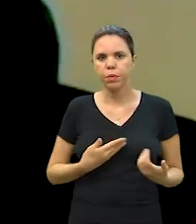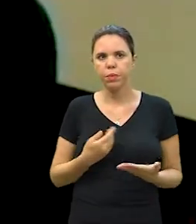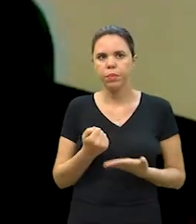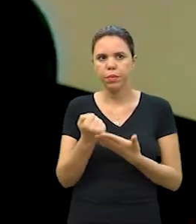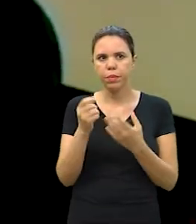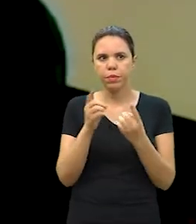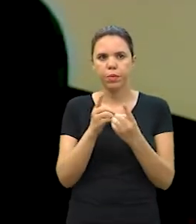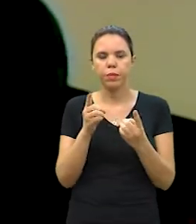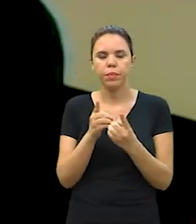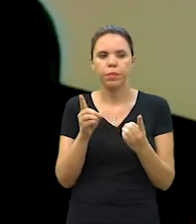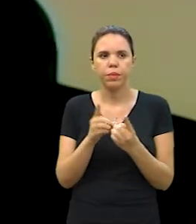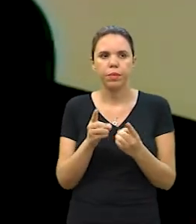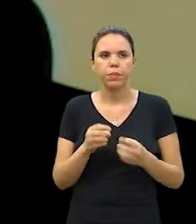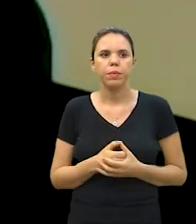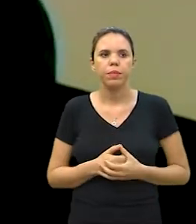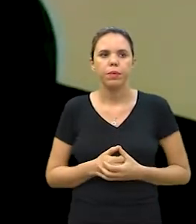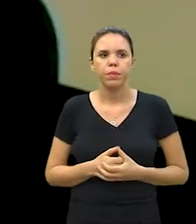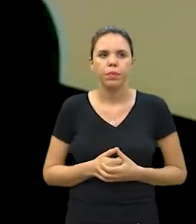dar conta